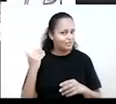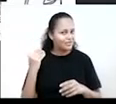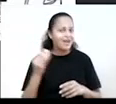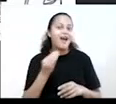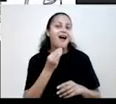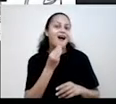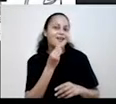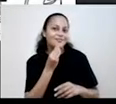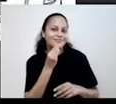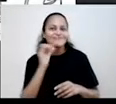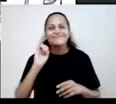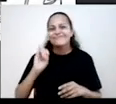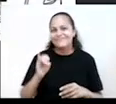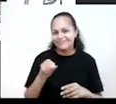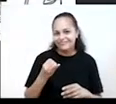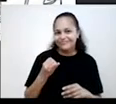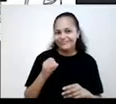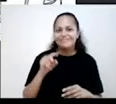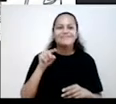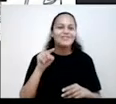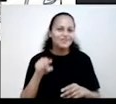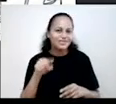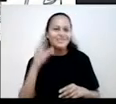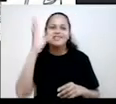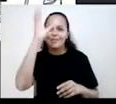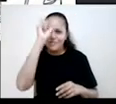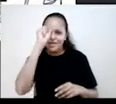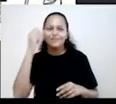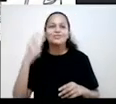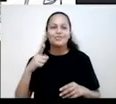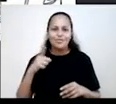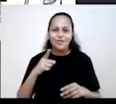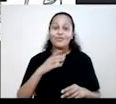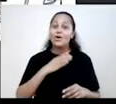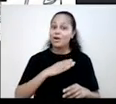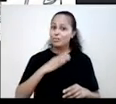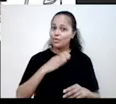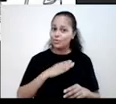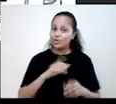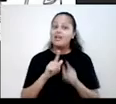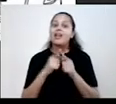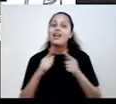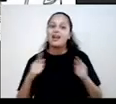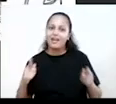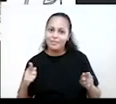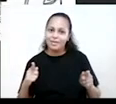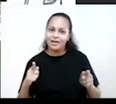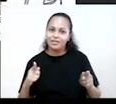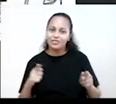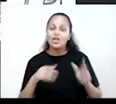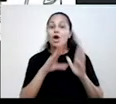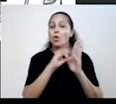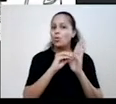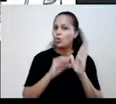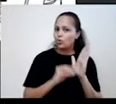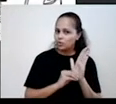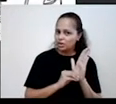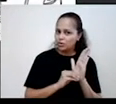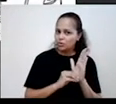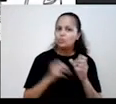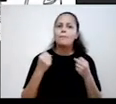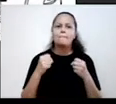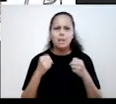né? Aproveite essa oportunidade para que vocês aprendam novamente. Na língua portuguesa, na gramática, um conteúdo ele